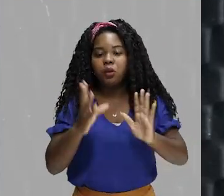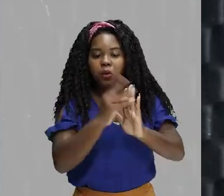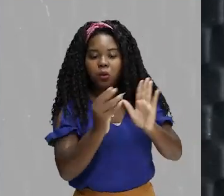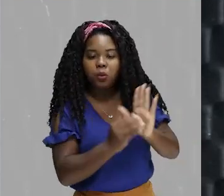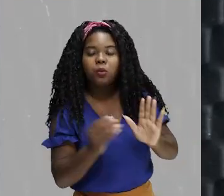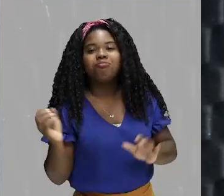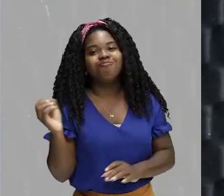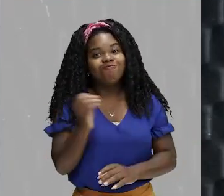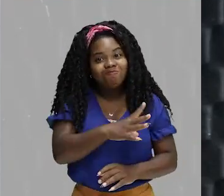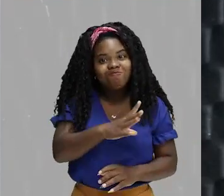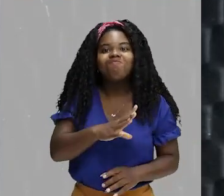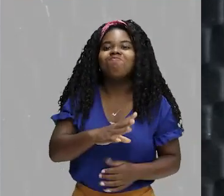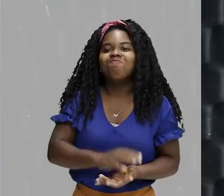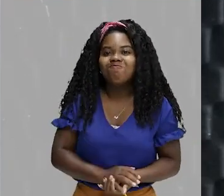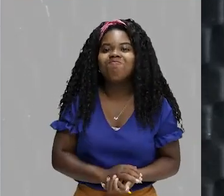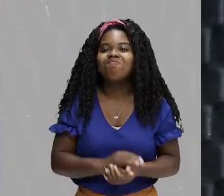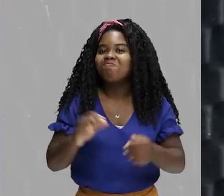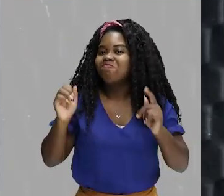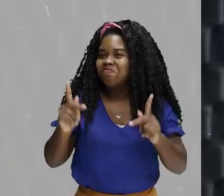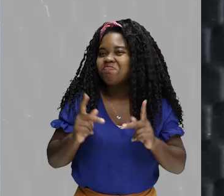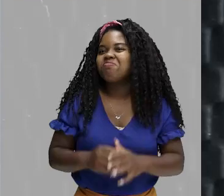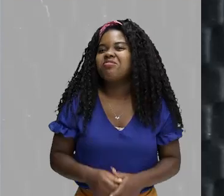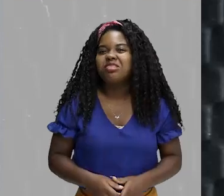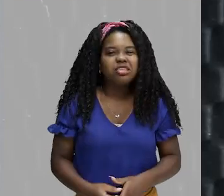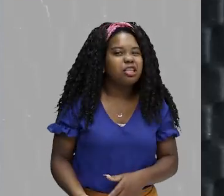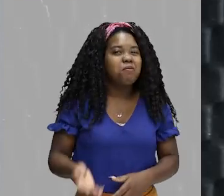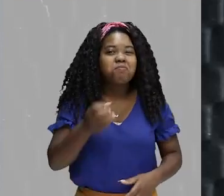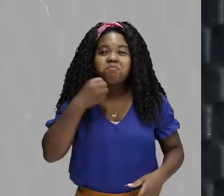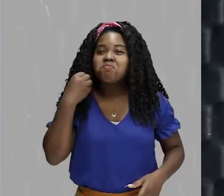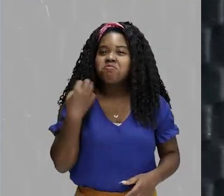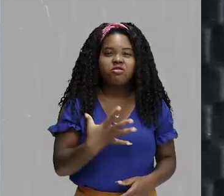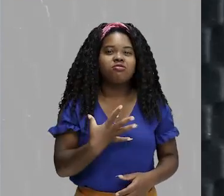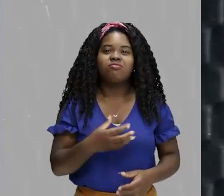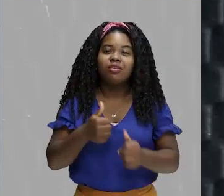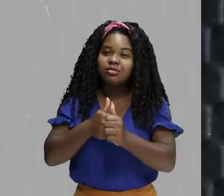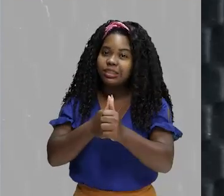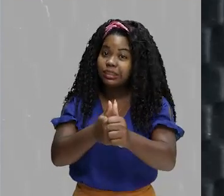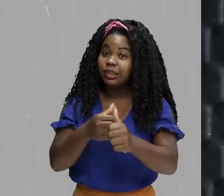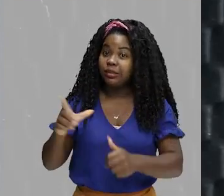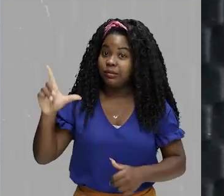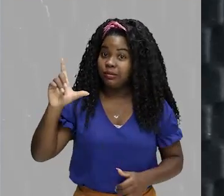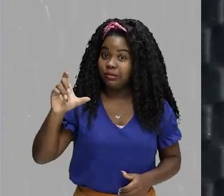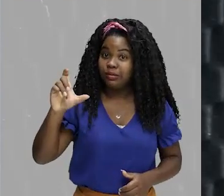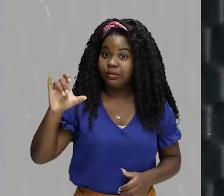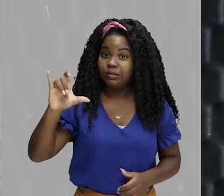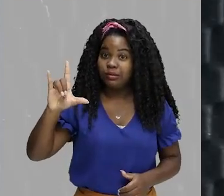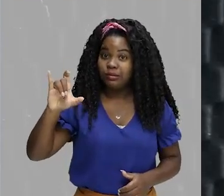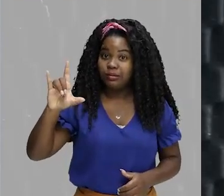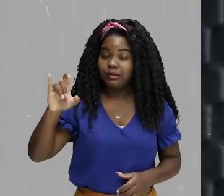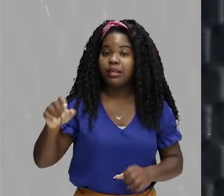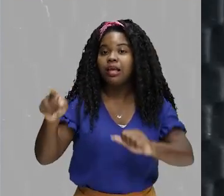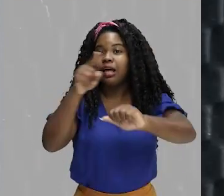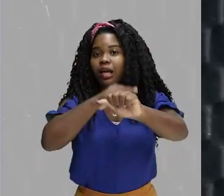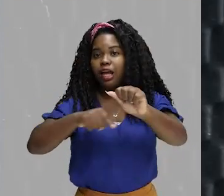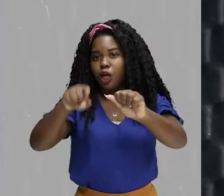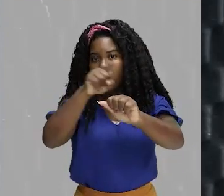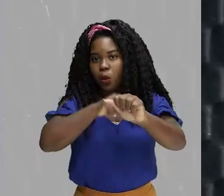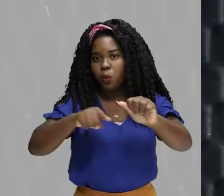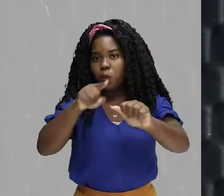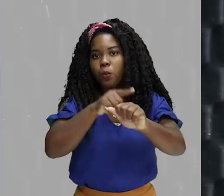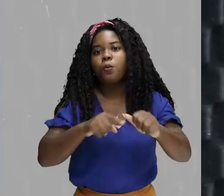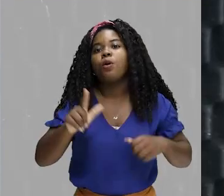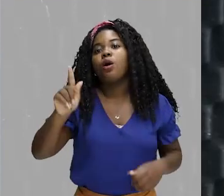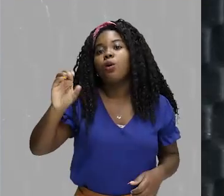na área fazendo nossas externas e tá super bacana. Então, segue a gente lá no Instagram, tá, gente? @plataforma Gonçalves